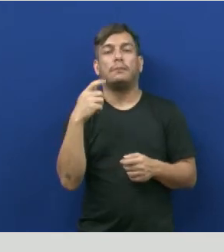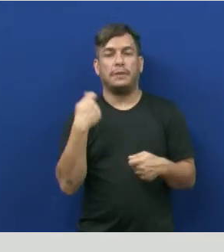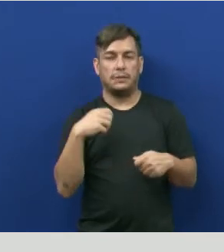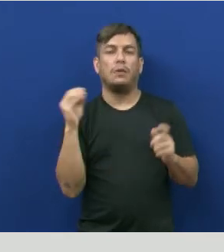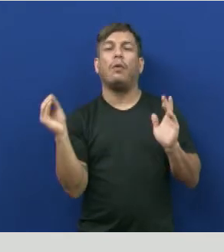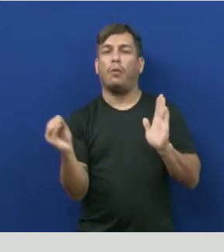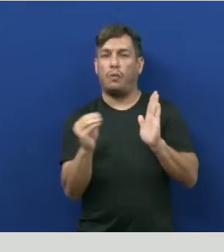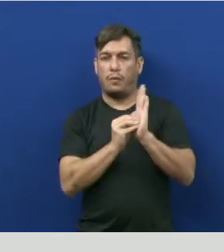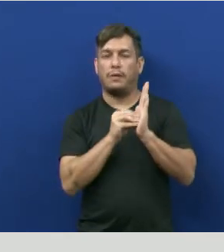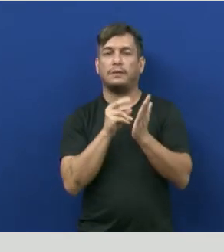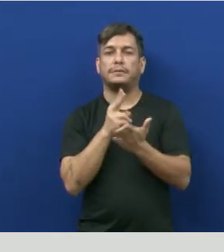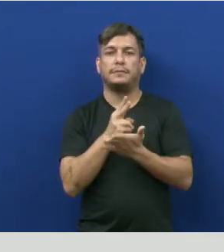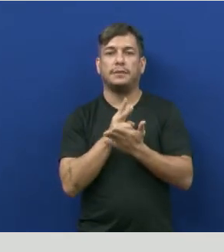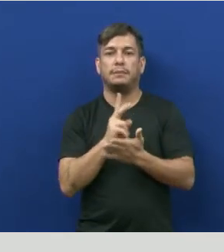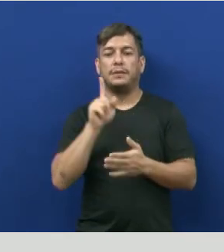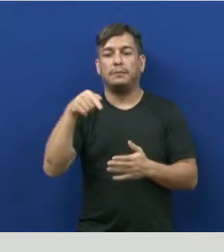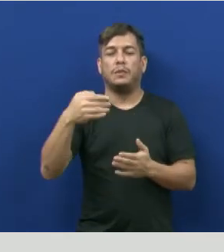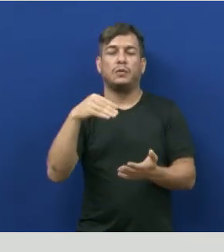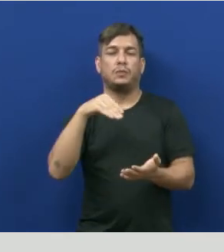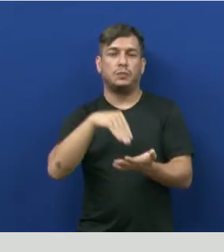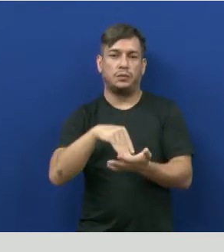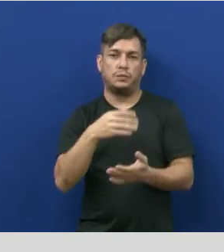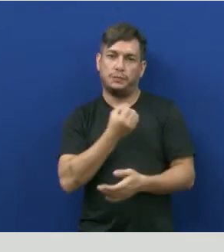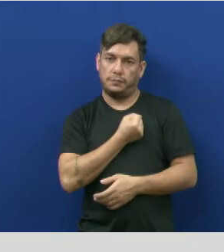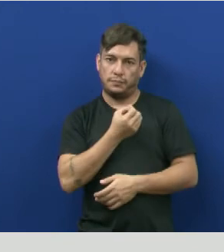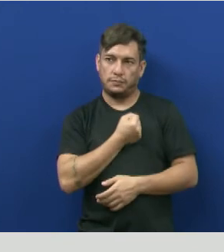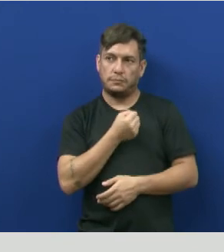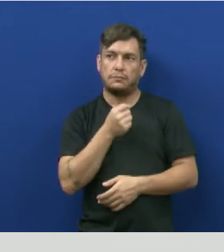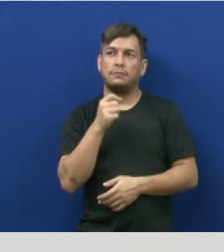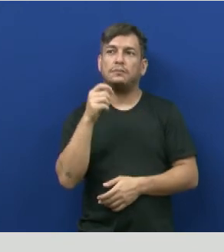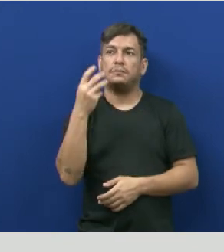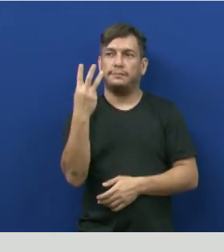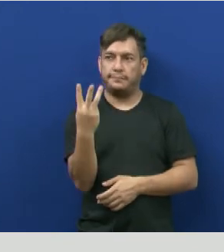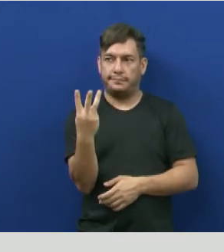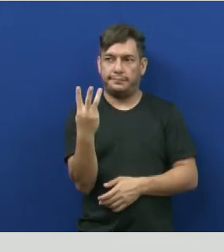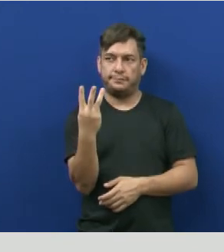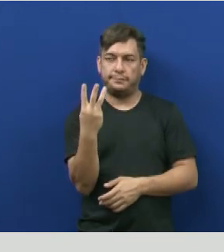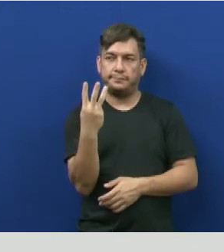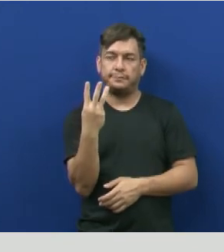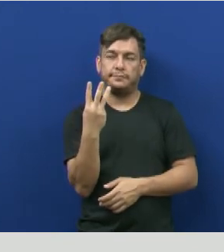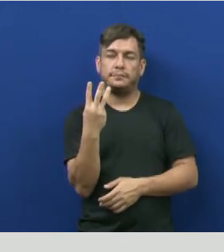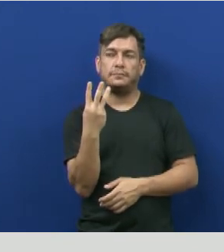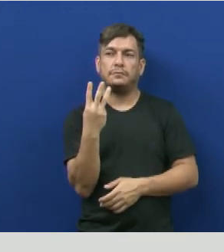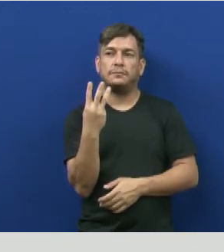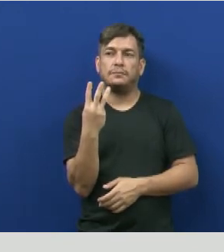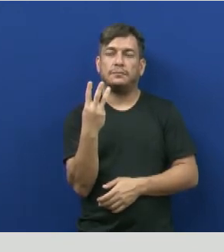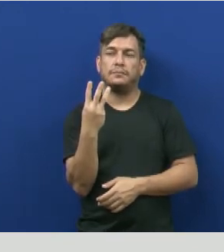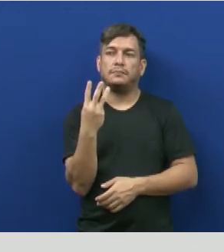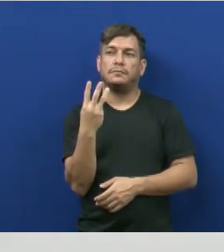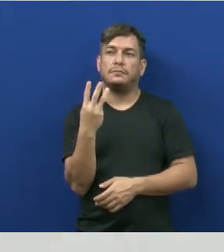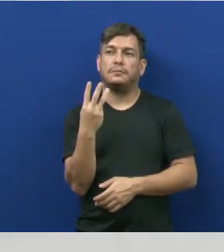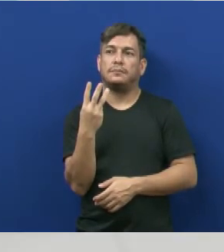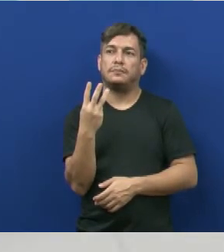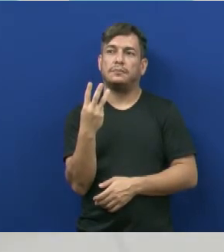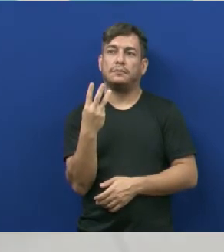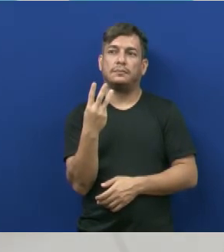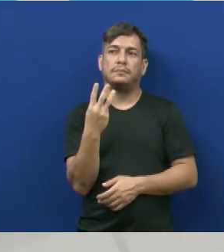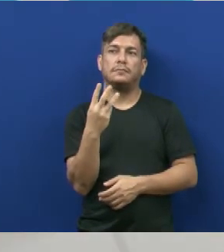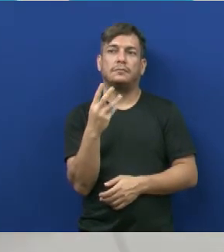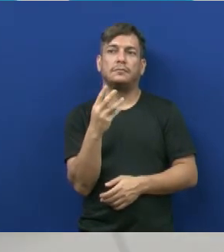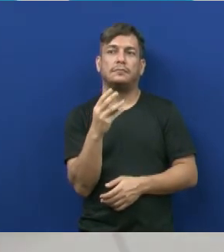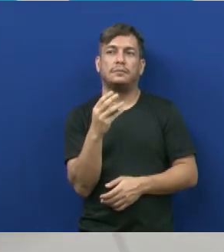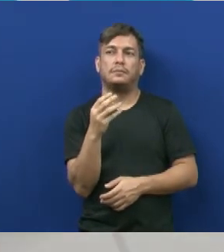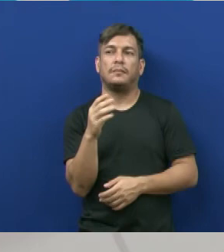coloca sempre após o último valor. No caso aí, o número 3, tá bom? E aí, mais uma vez,